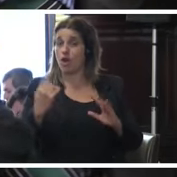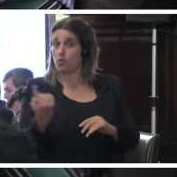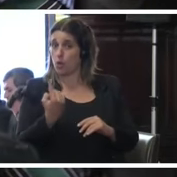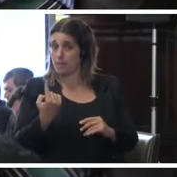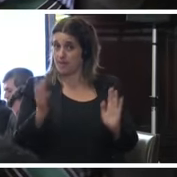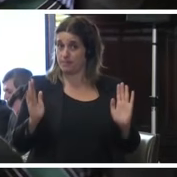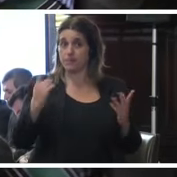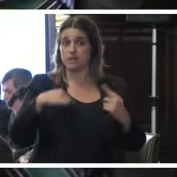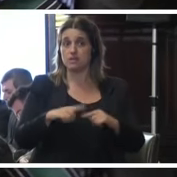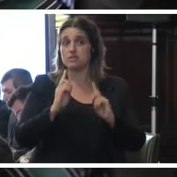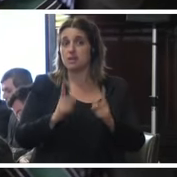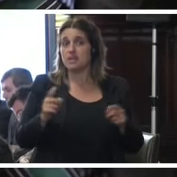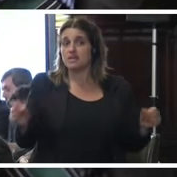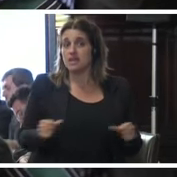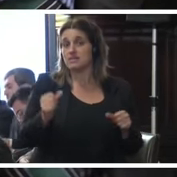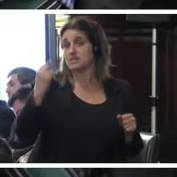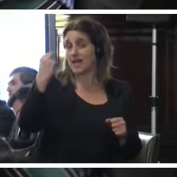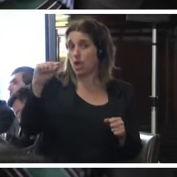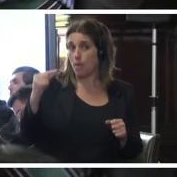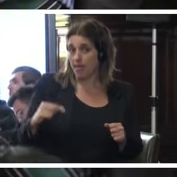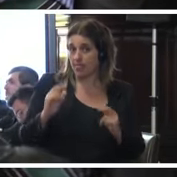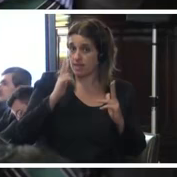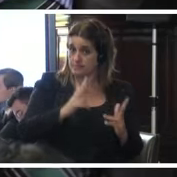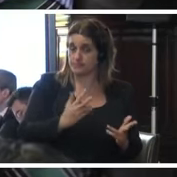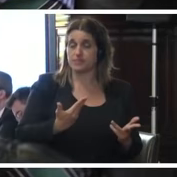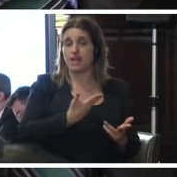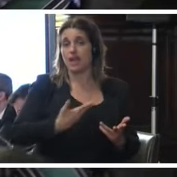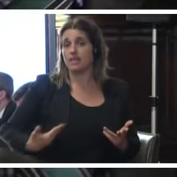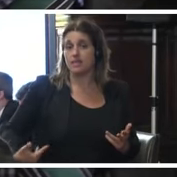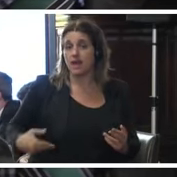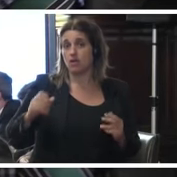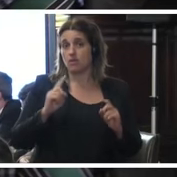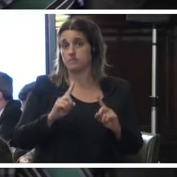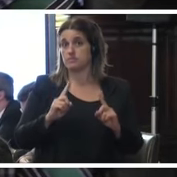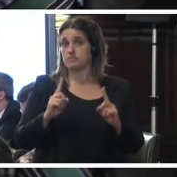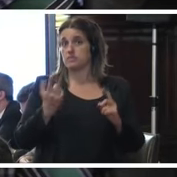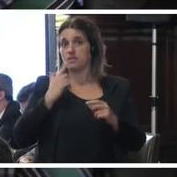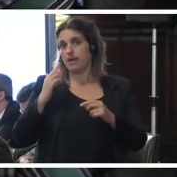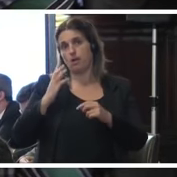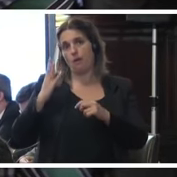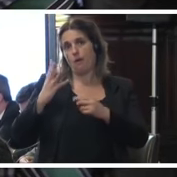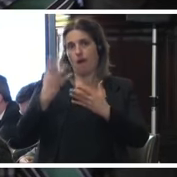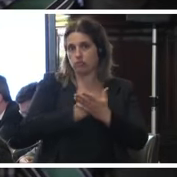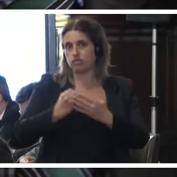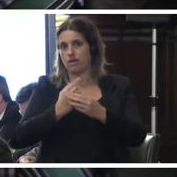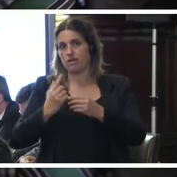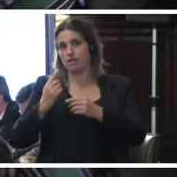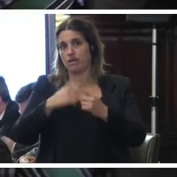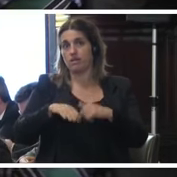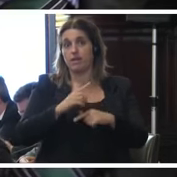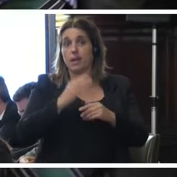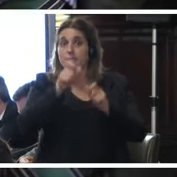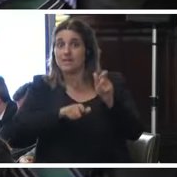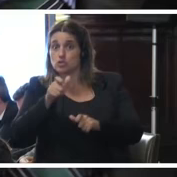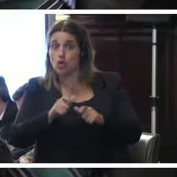seja recomendado ao Estado que se abstenha de impedir ou reprimir pessoas que realizam gravação de abordagens policiais, como importante